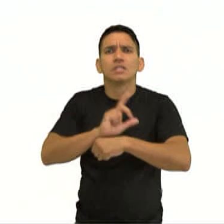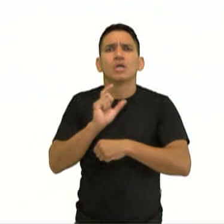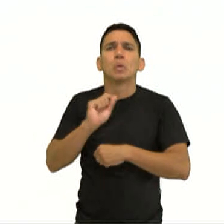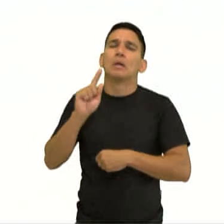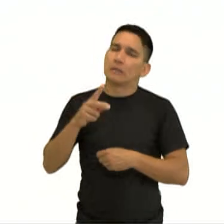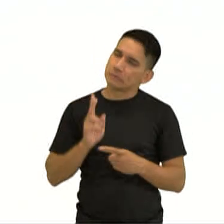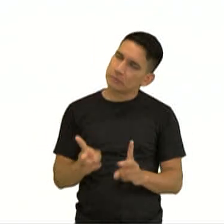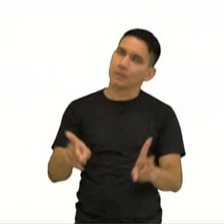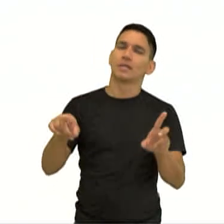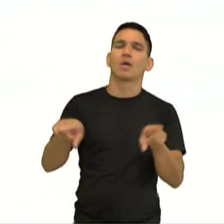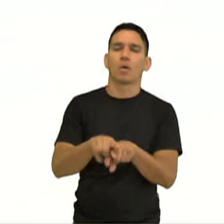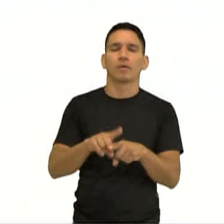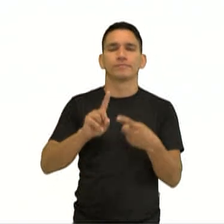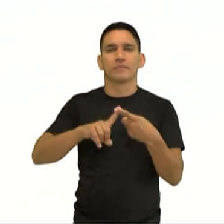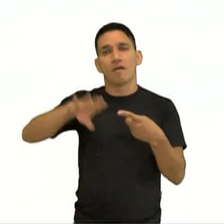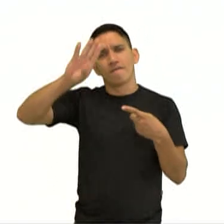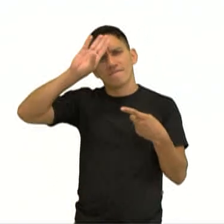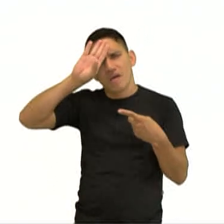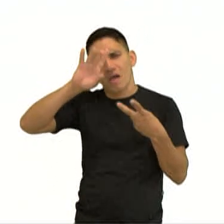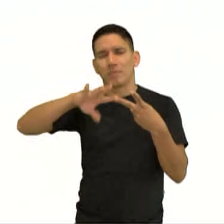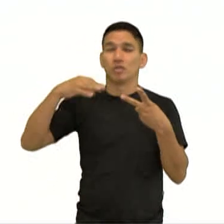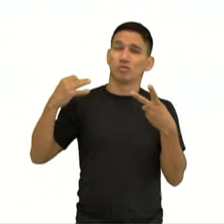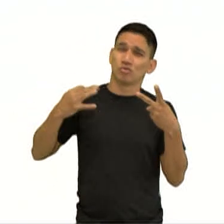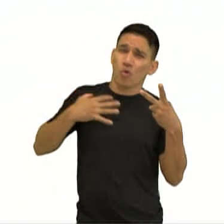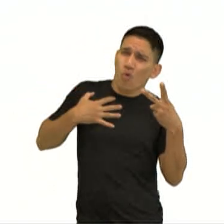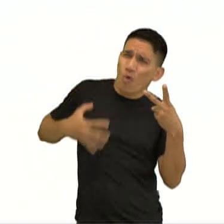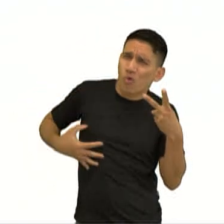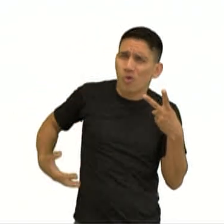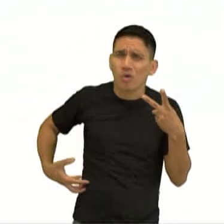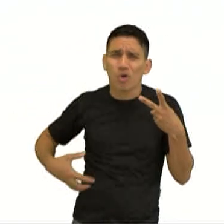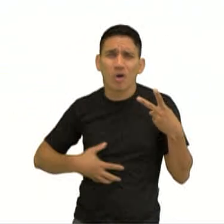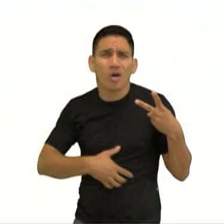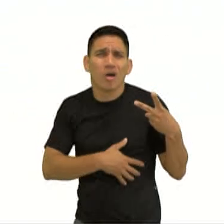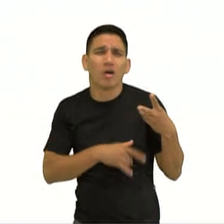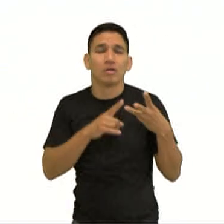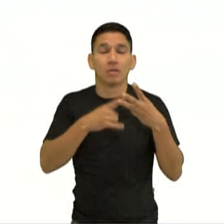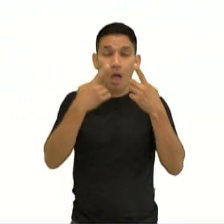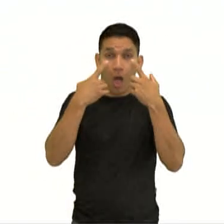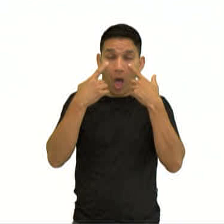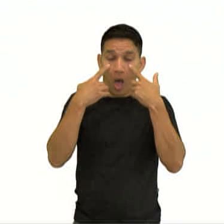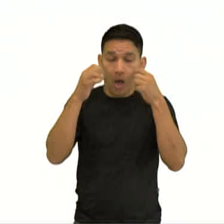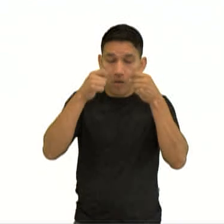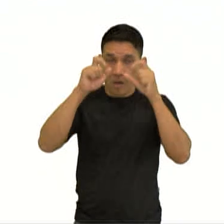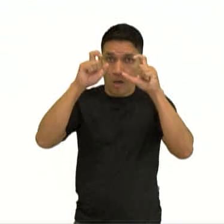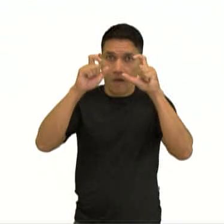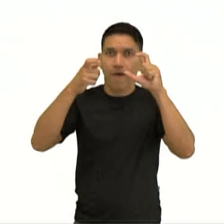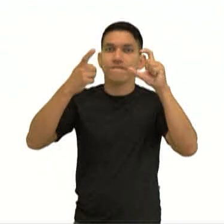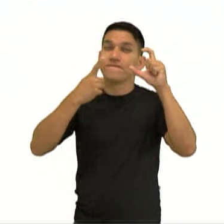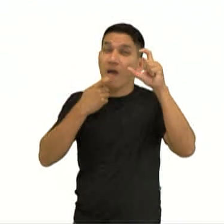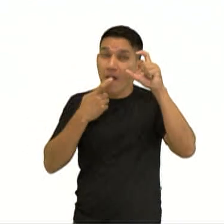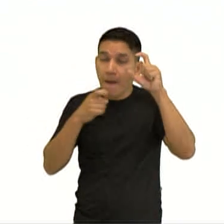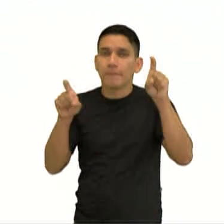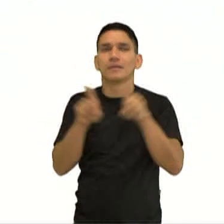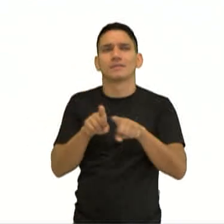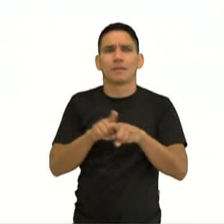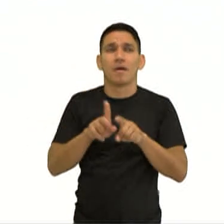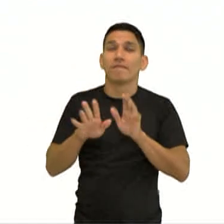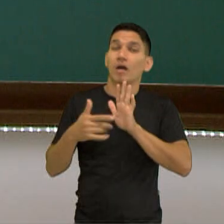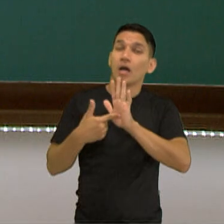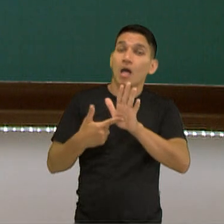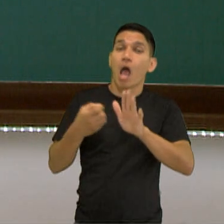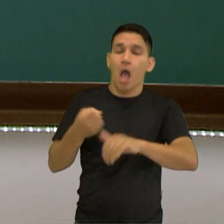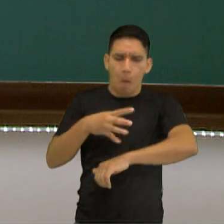dores no corpo, dores de cabeça, em algumas articulações, olhos avermelhados e também vai